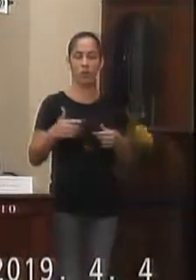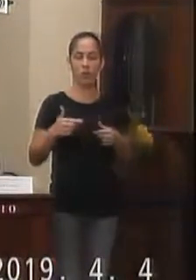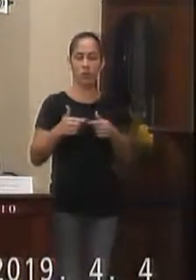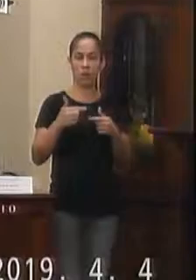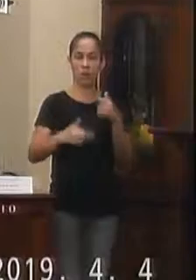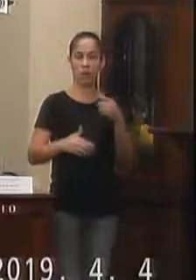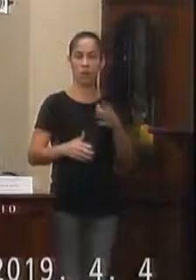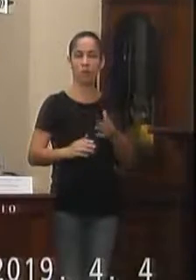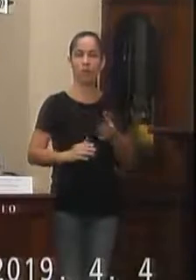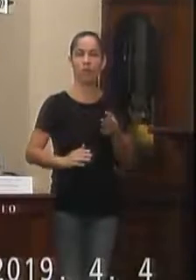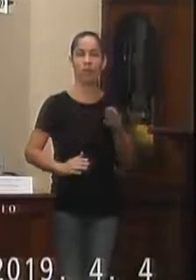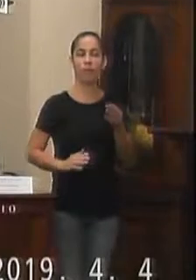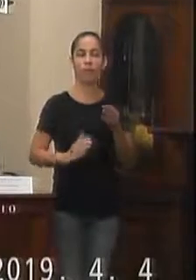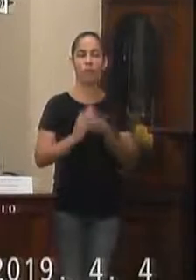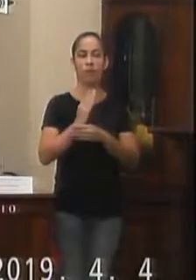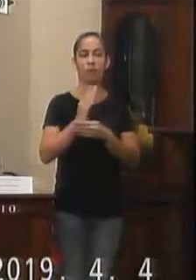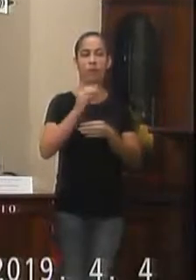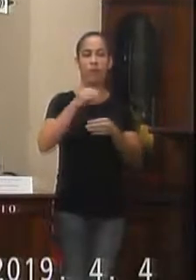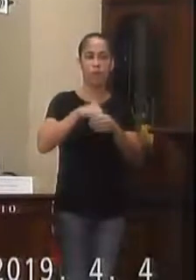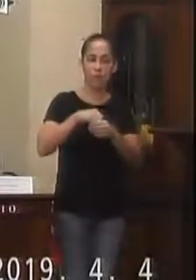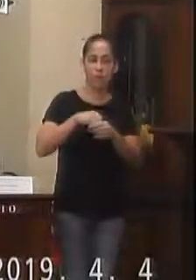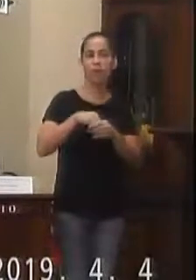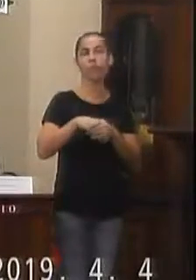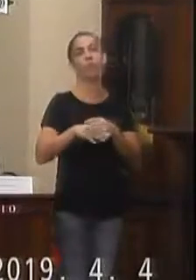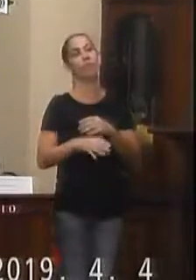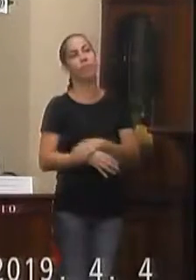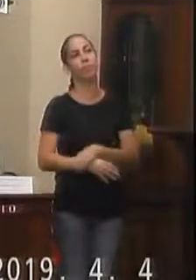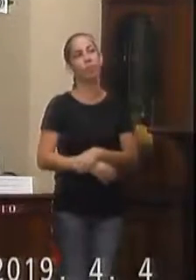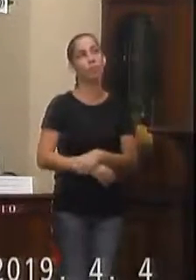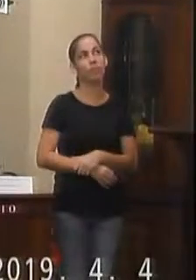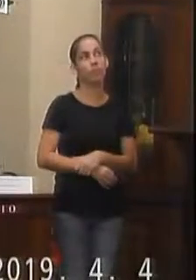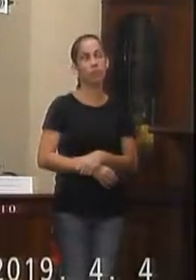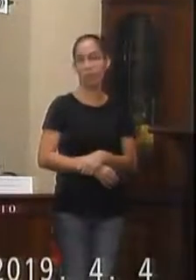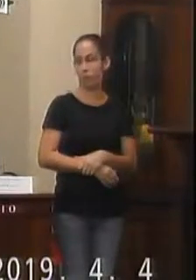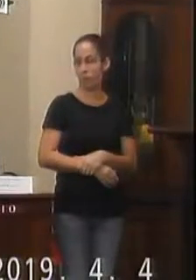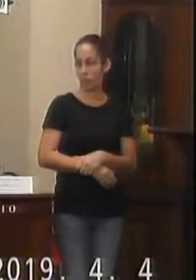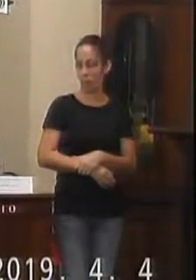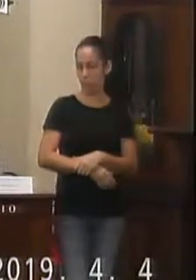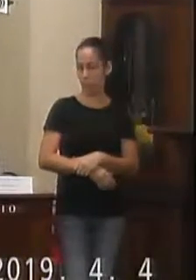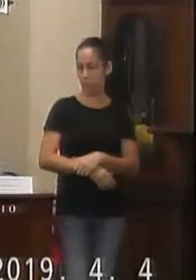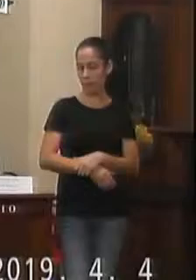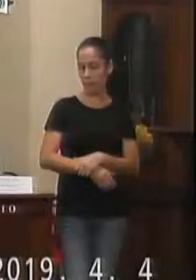quem queira discutir, em votação. Aprovado.